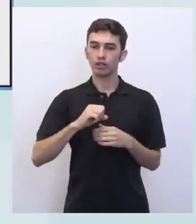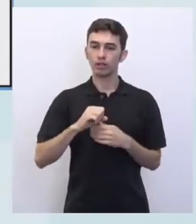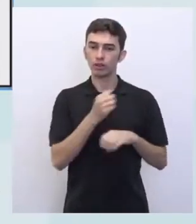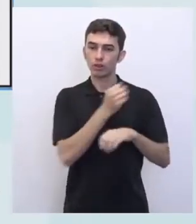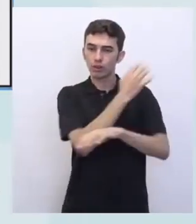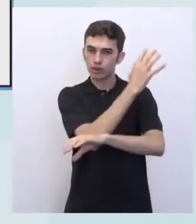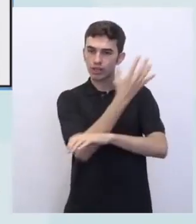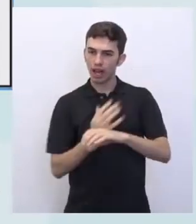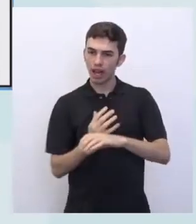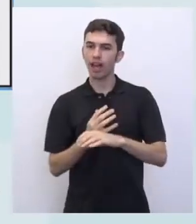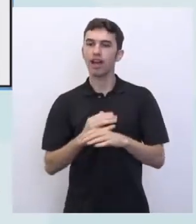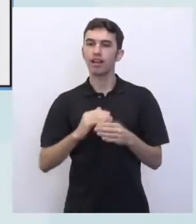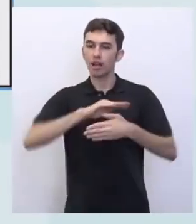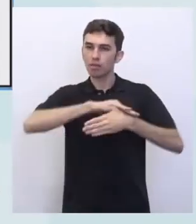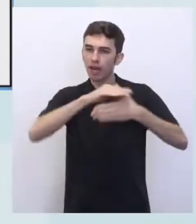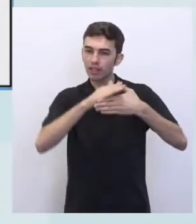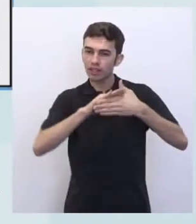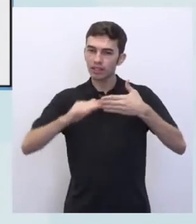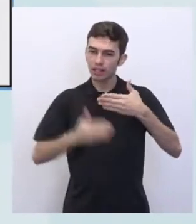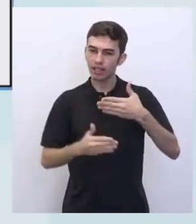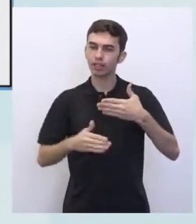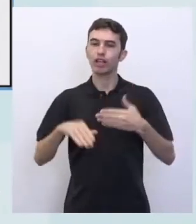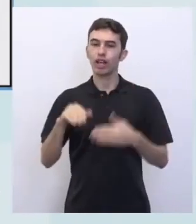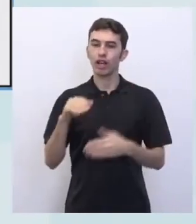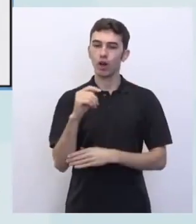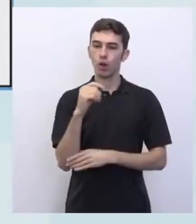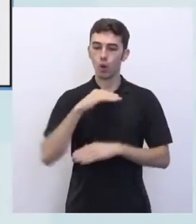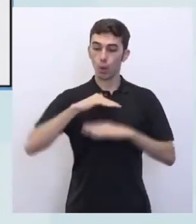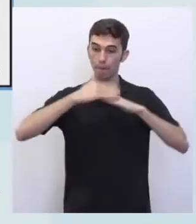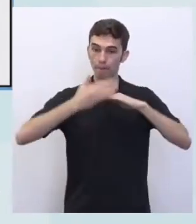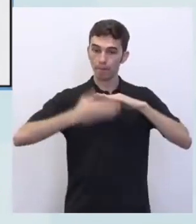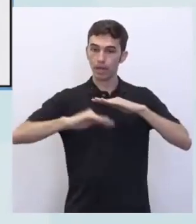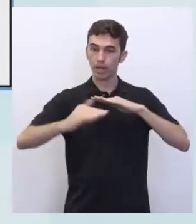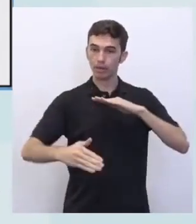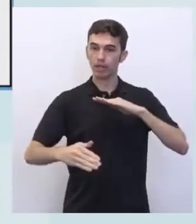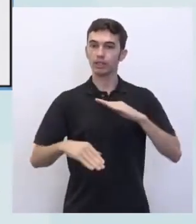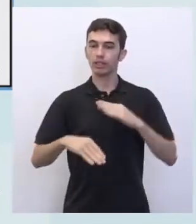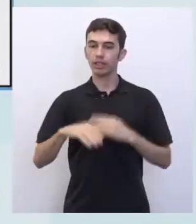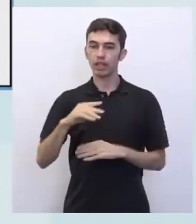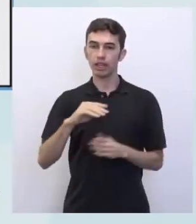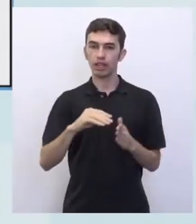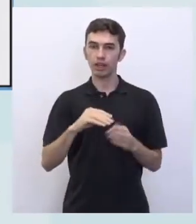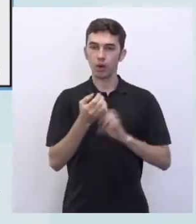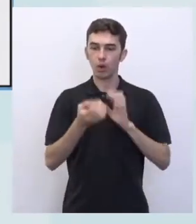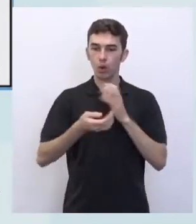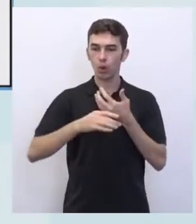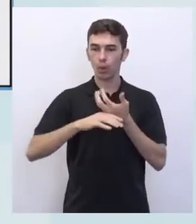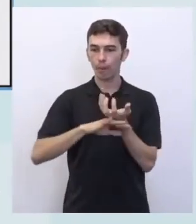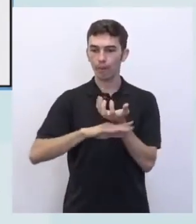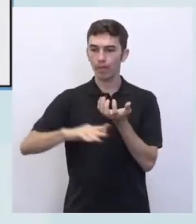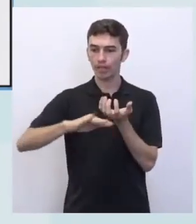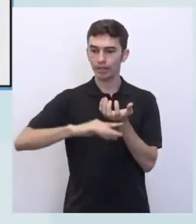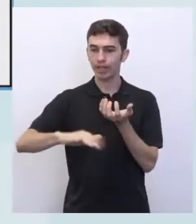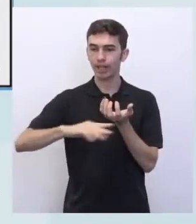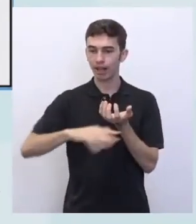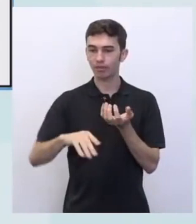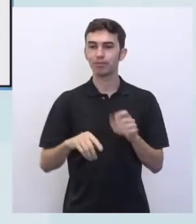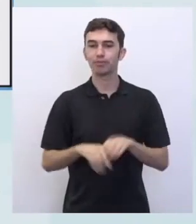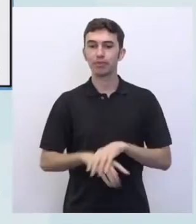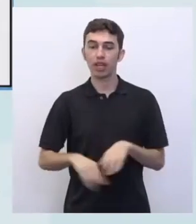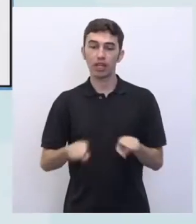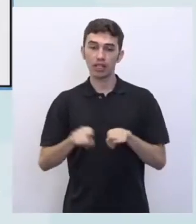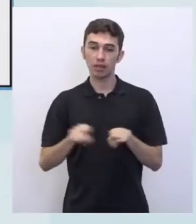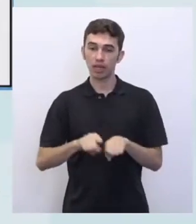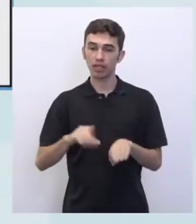Costeiro Marinho, né? Esse mapa, ele enriquece muito a aula E sem contar que ele traz essa